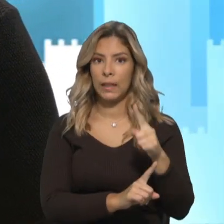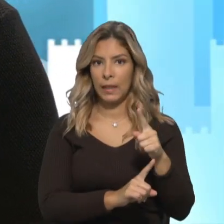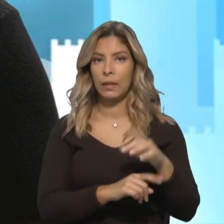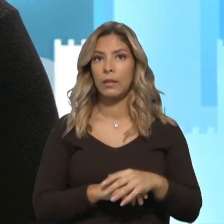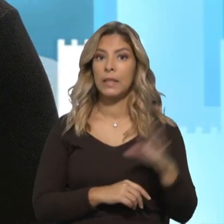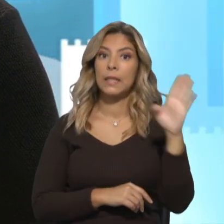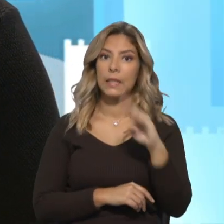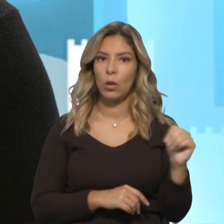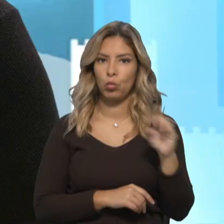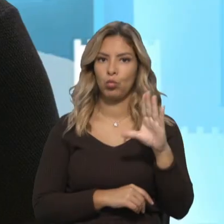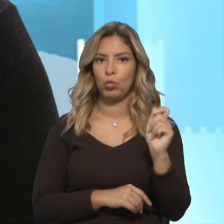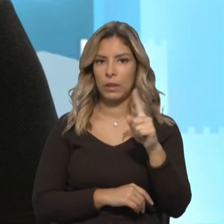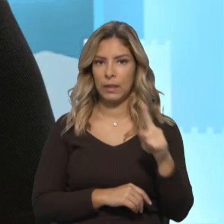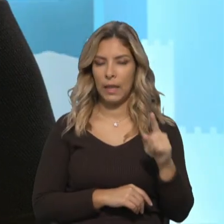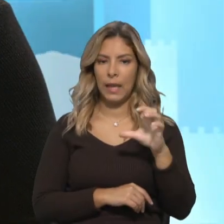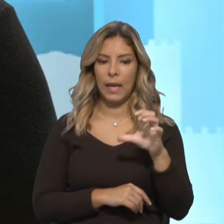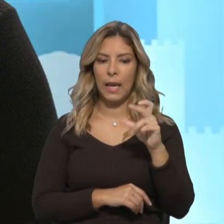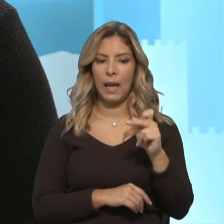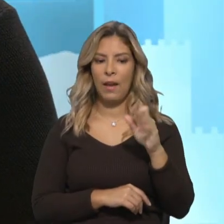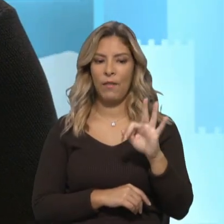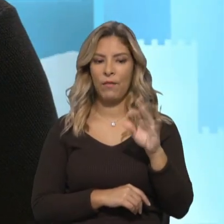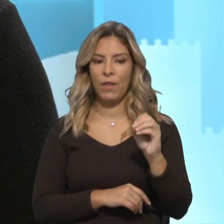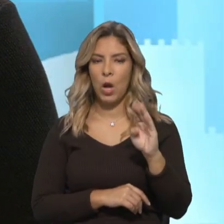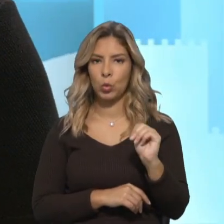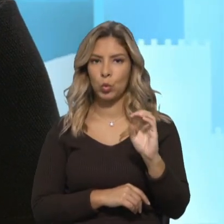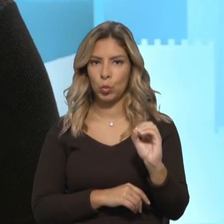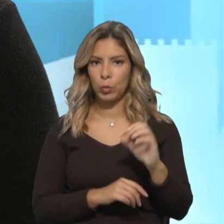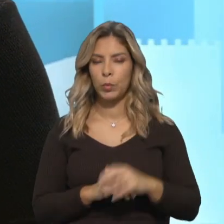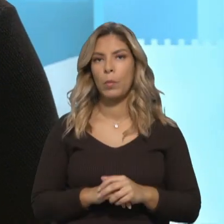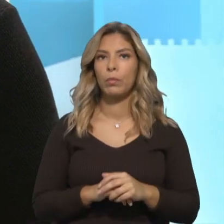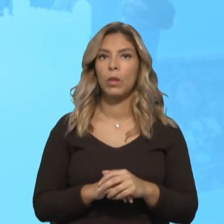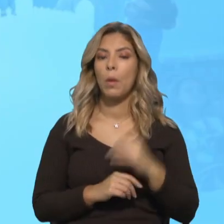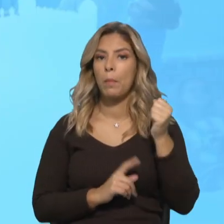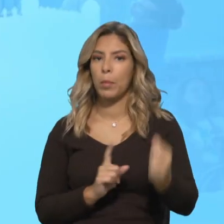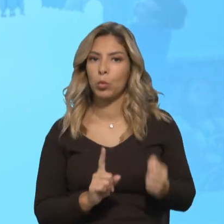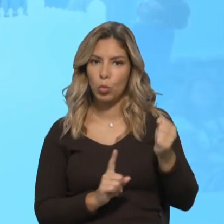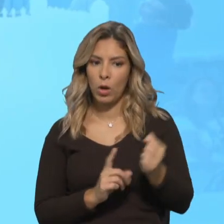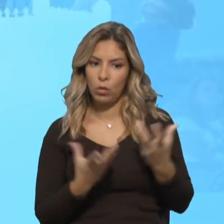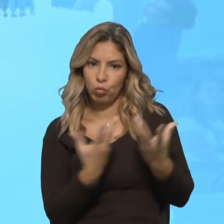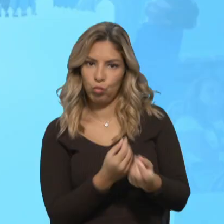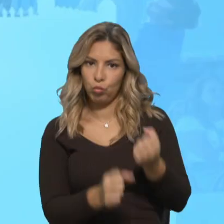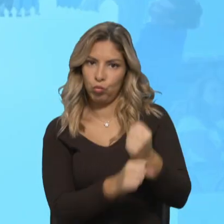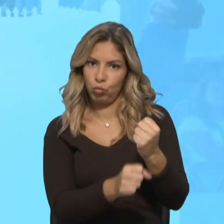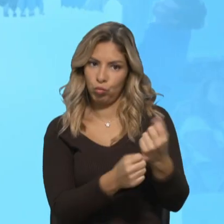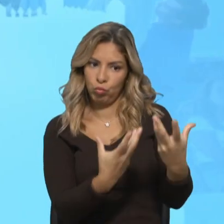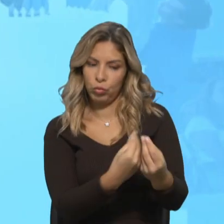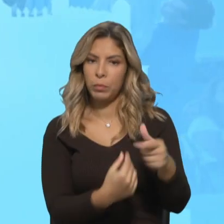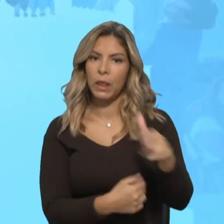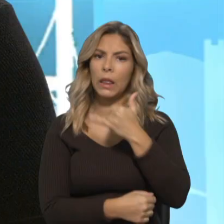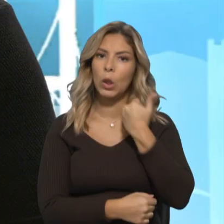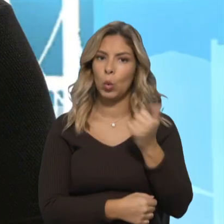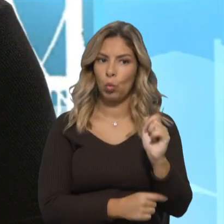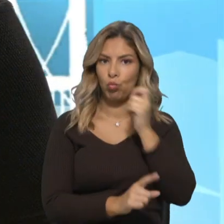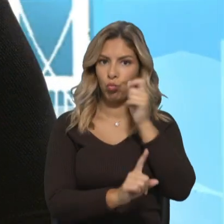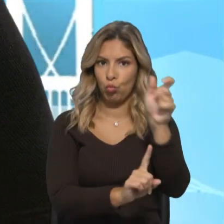José Cafasso, e então ele trabalhava com a pastoral carcerária, e então o tio foi uma grande influência na